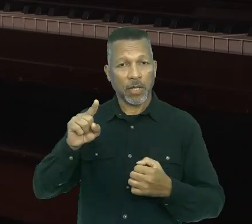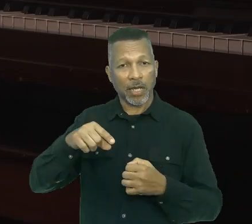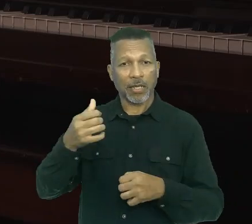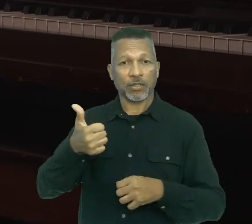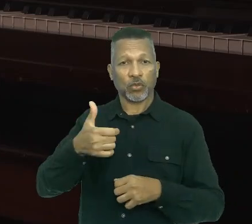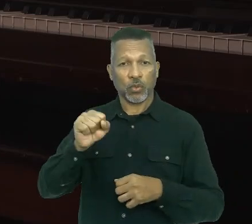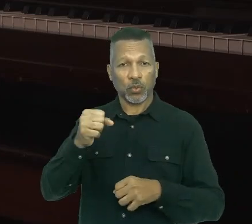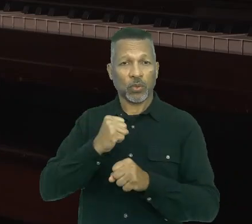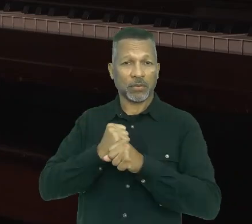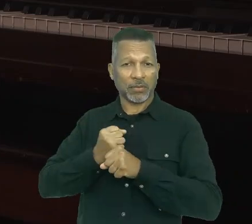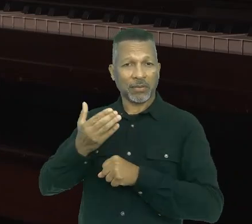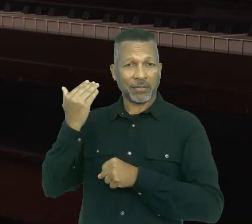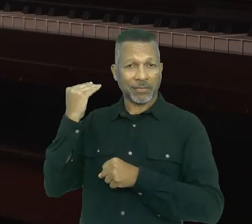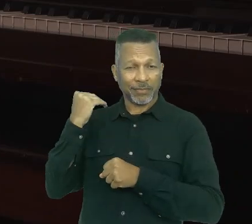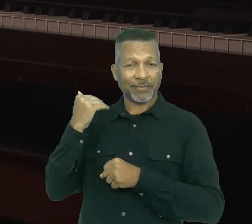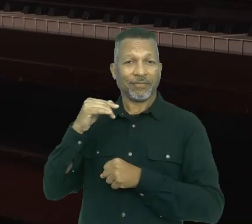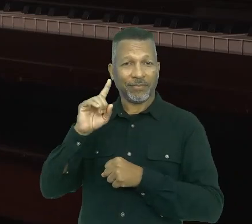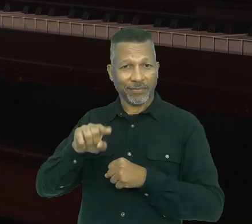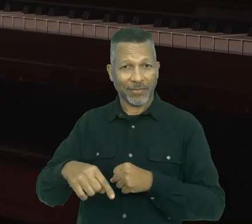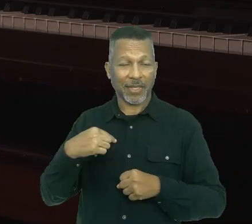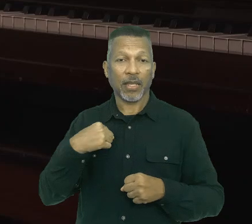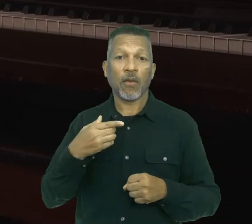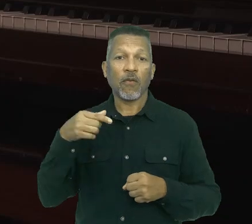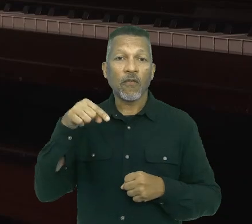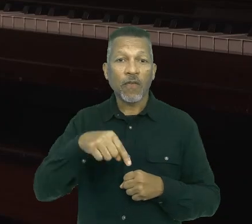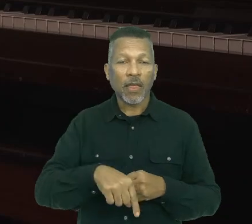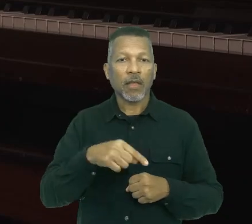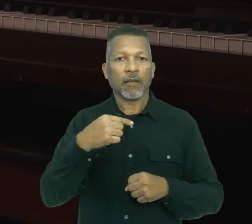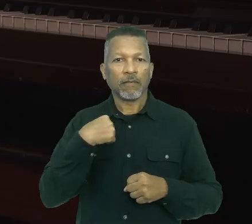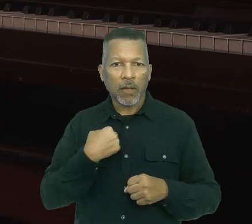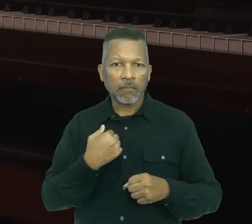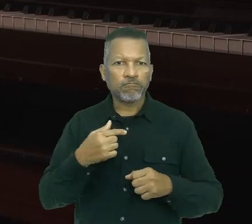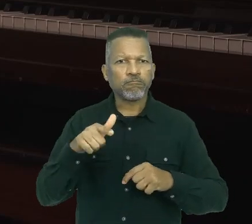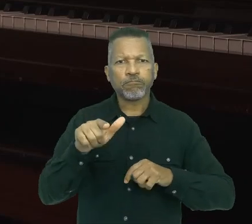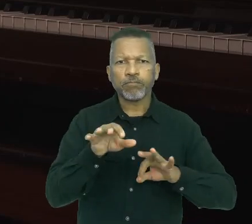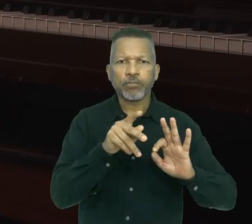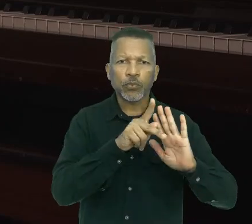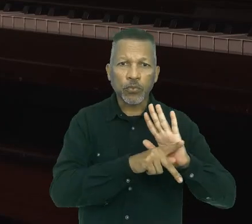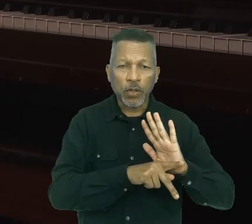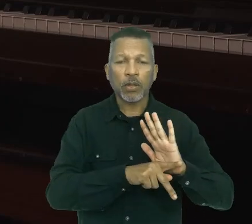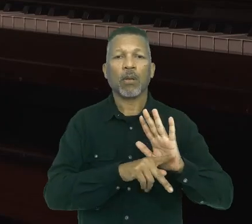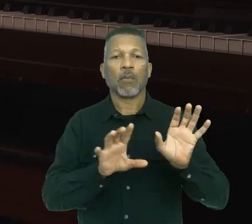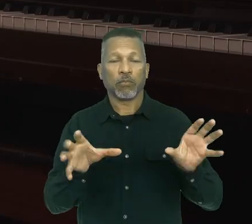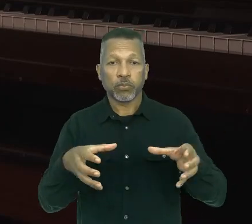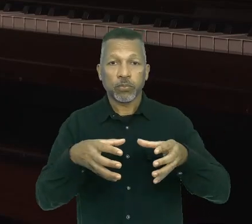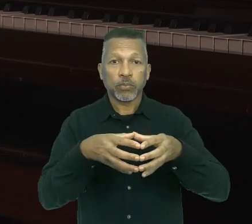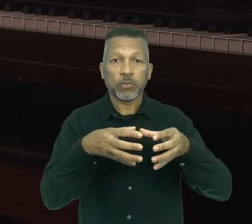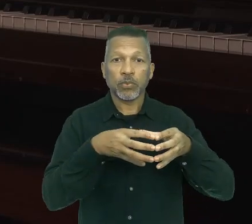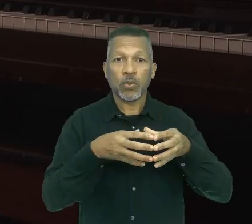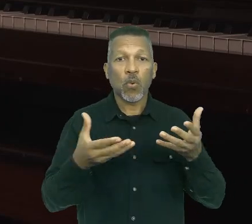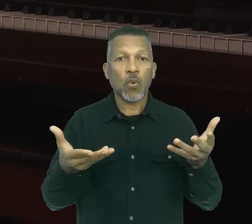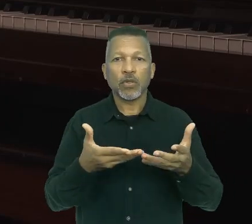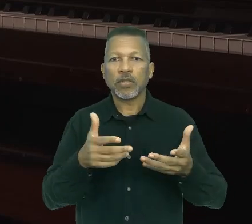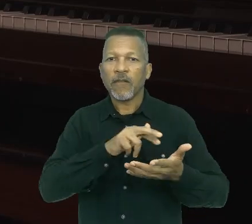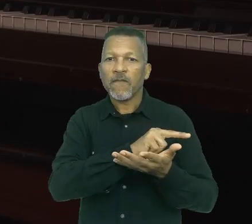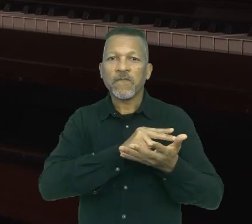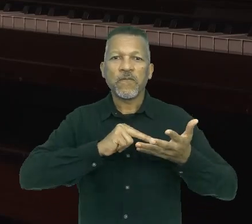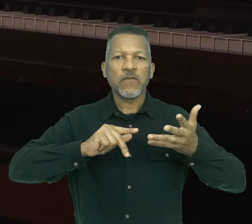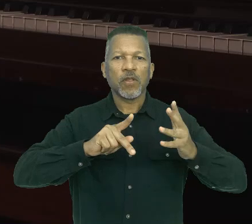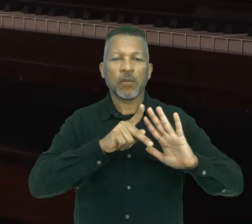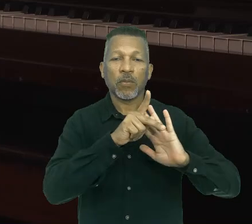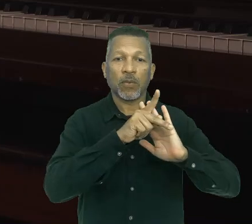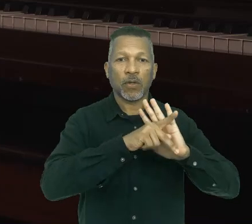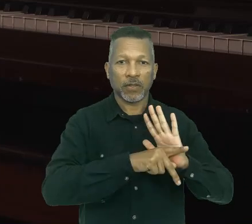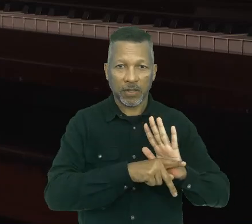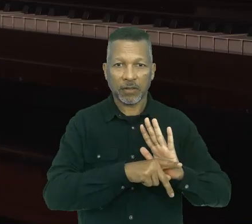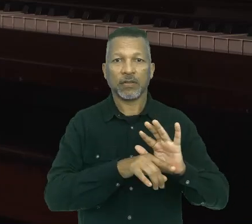atrás, né? E eu passei também a estar gerindo os projetos com a corporação E hoje a gente tem diversos projetos para,